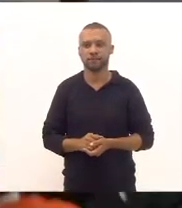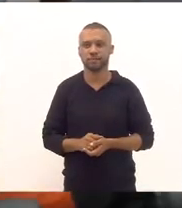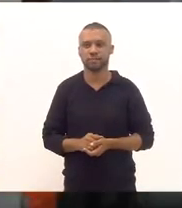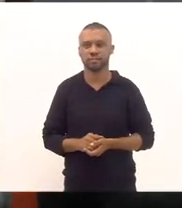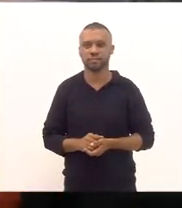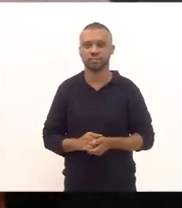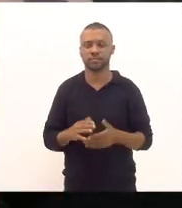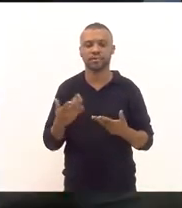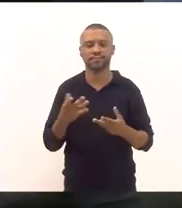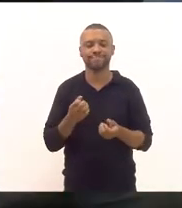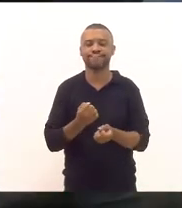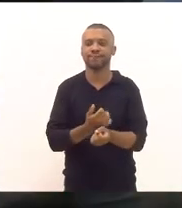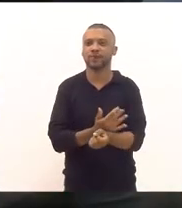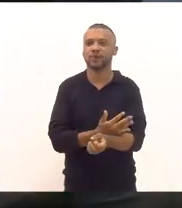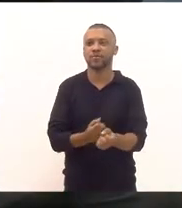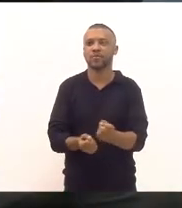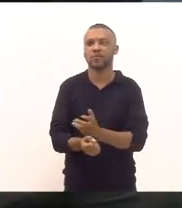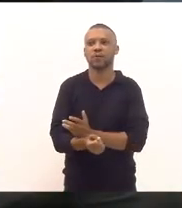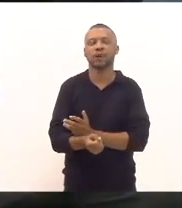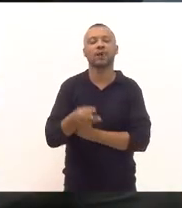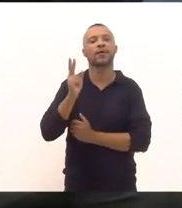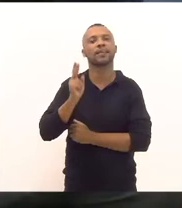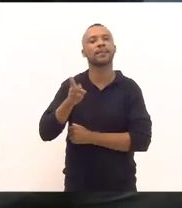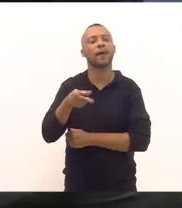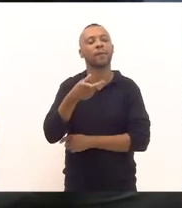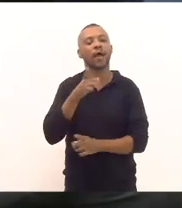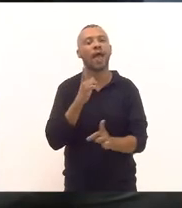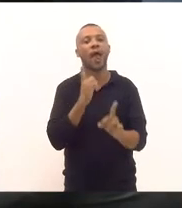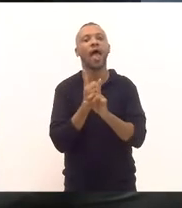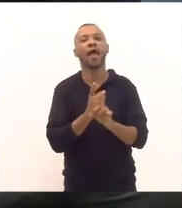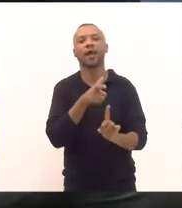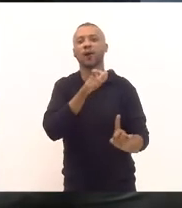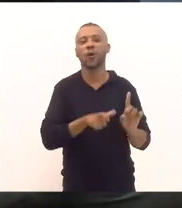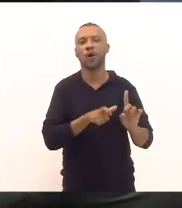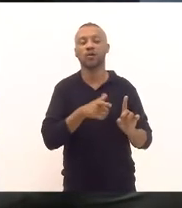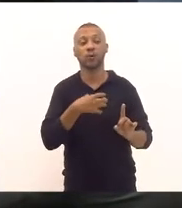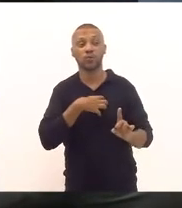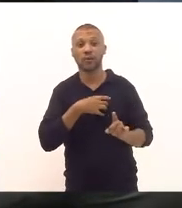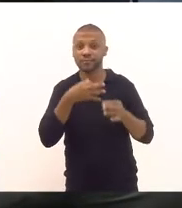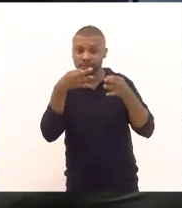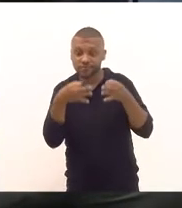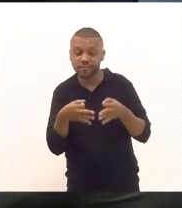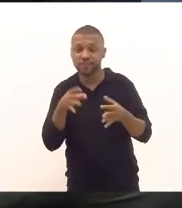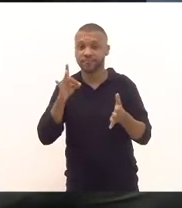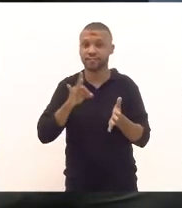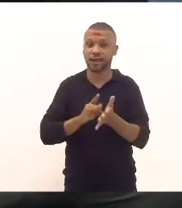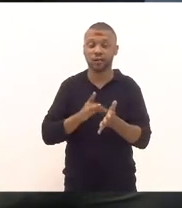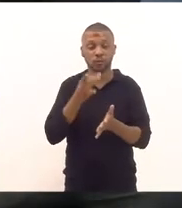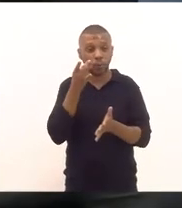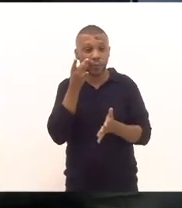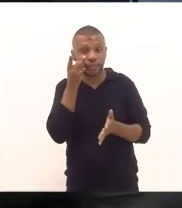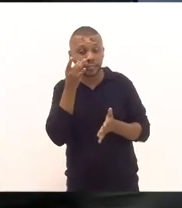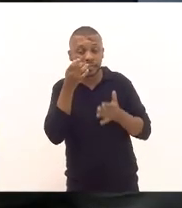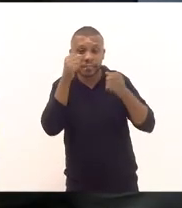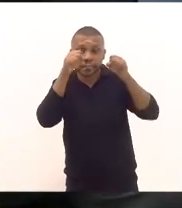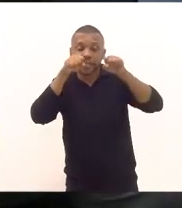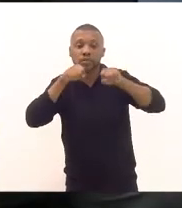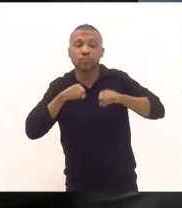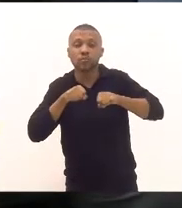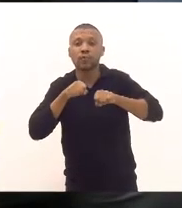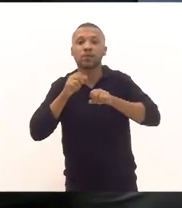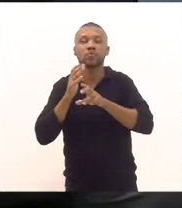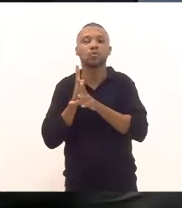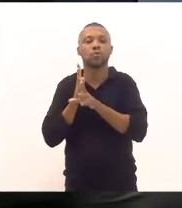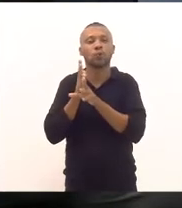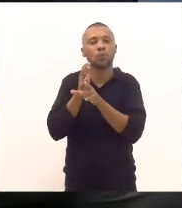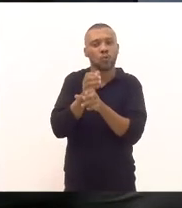eu fico emocionada cada vez que te que te encontro eu que sou de fato testemunha da sua trajetória